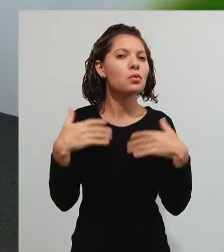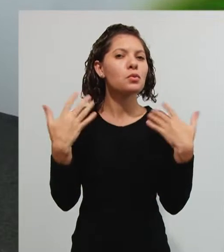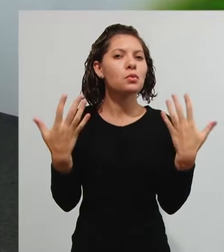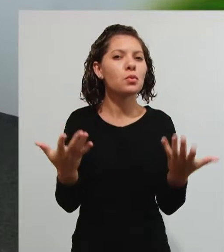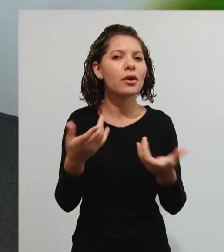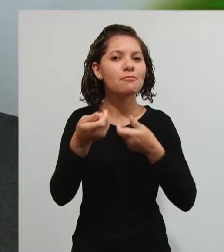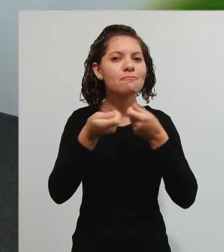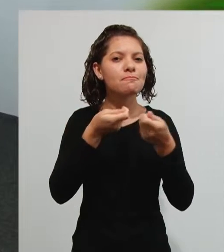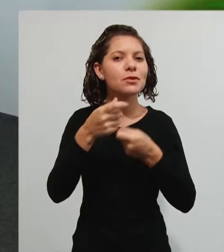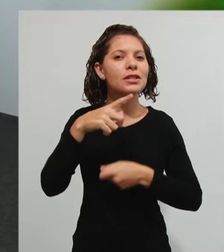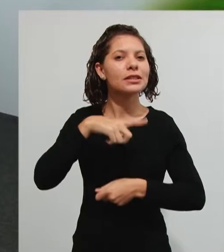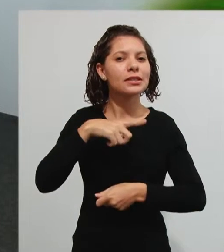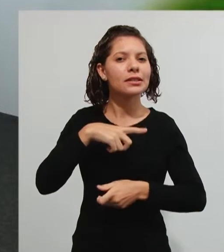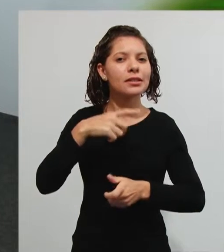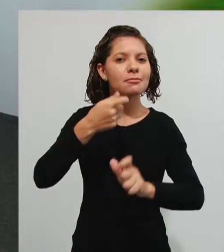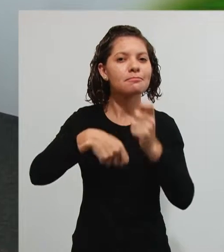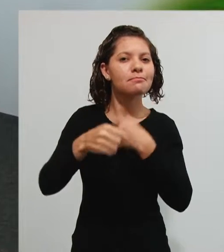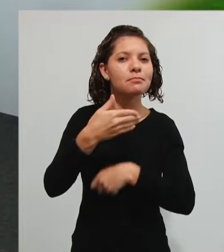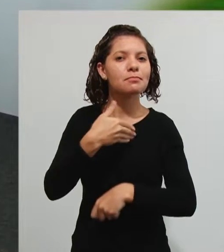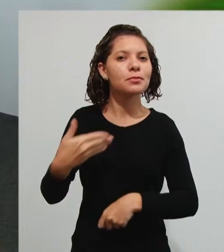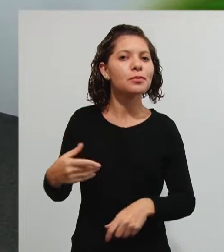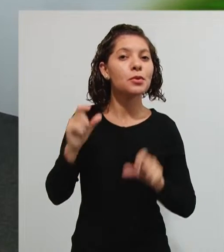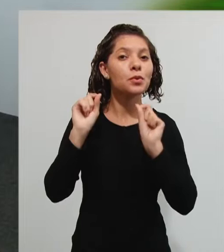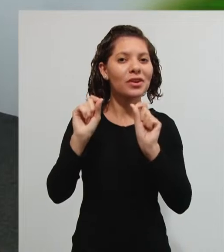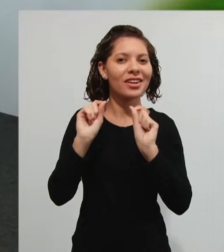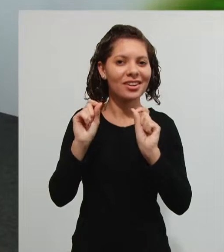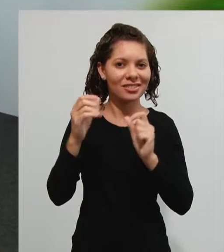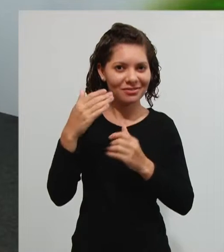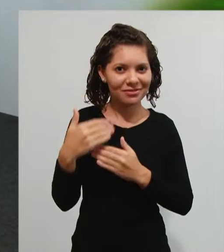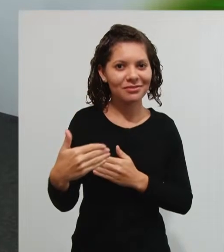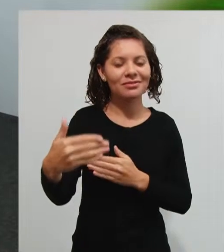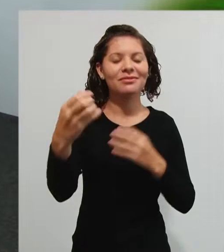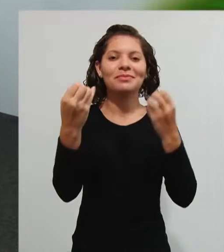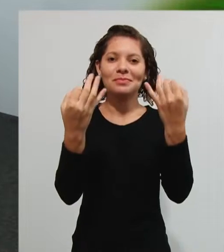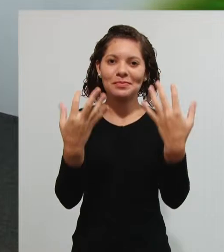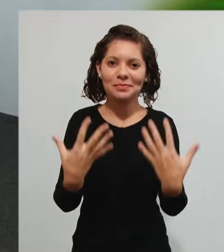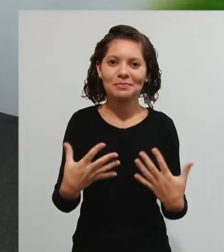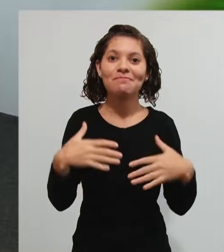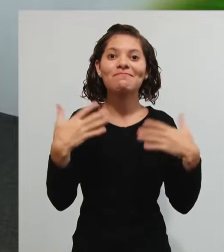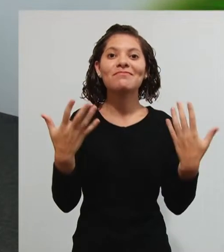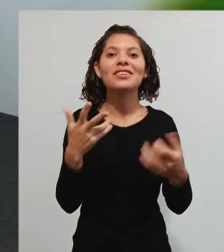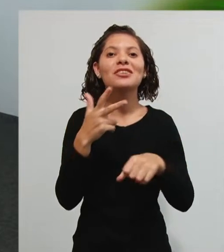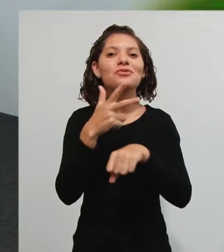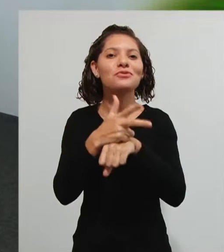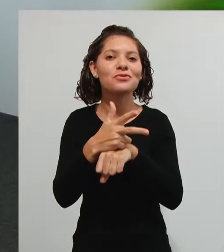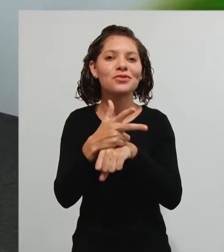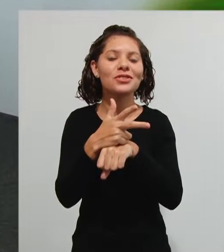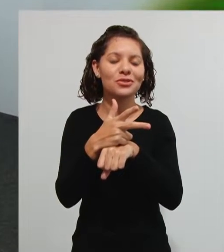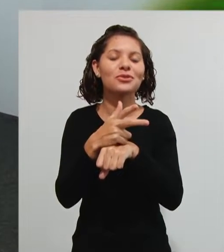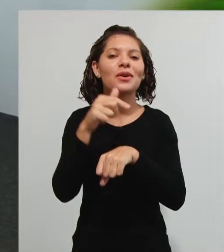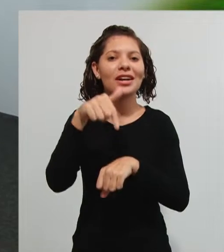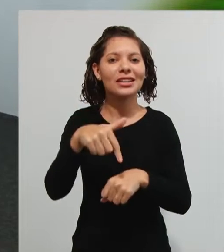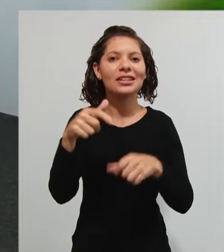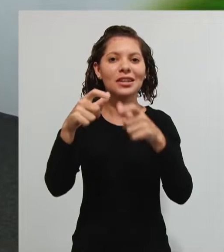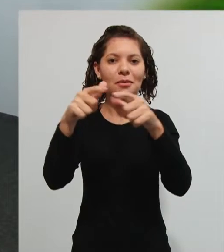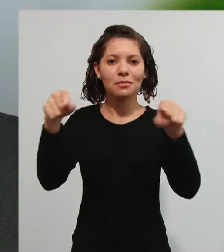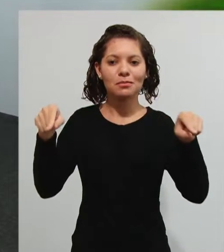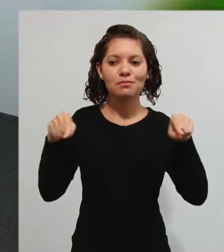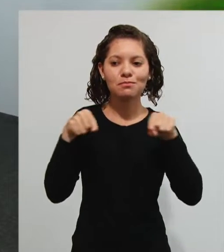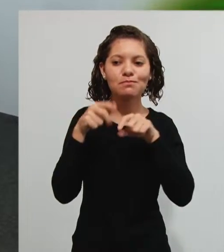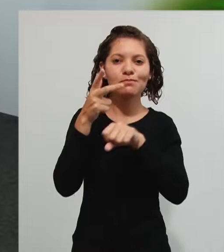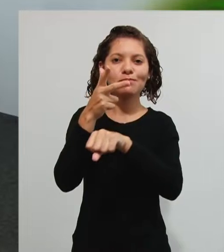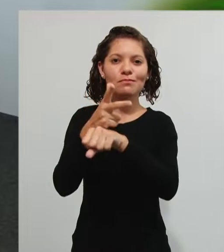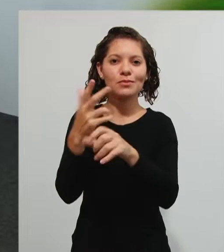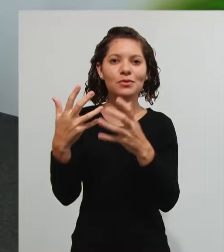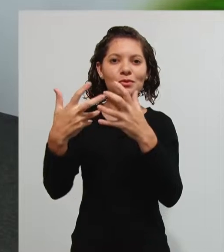na nuance da administração pública. Para esse vídeo chegar até você, nós estamos fazendo a sua gravação no Estúdio IFRO Porto